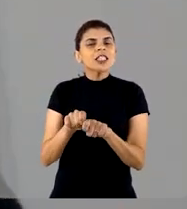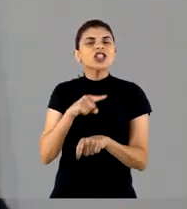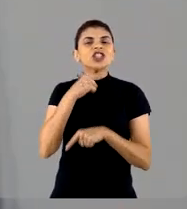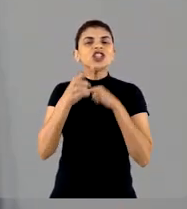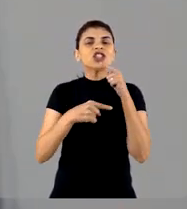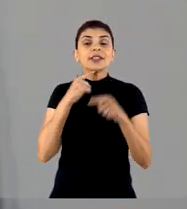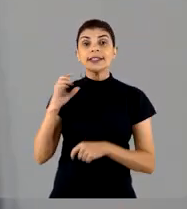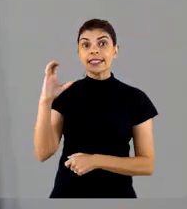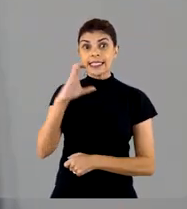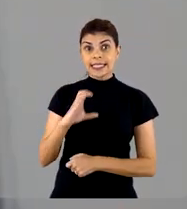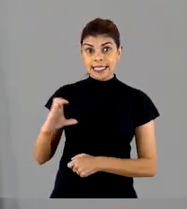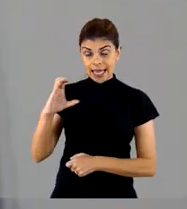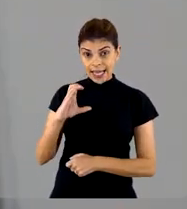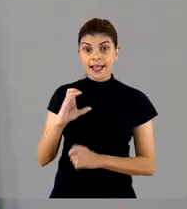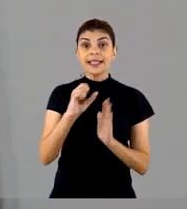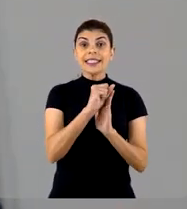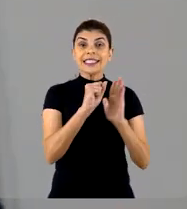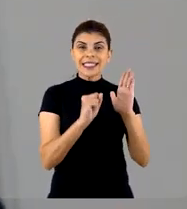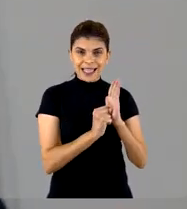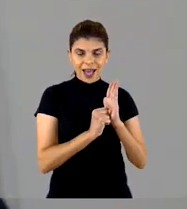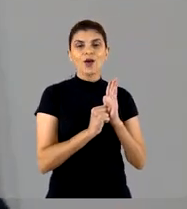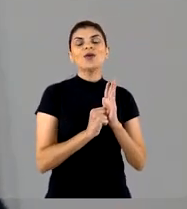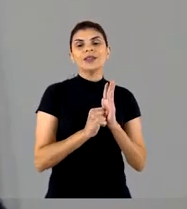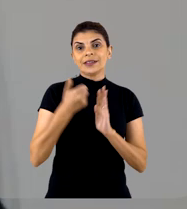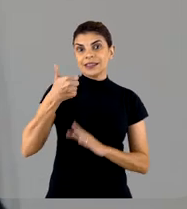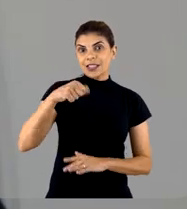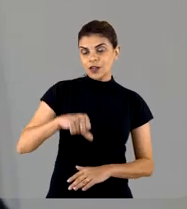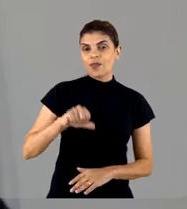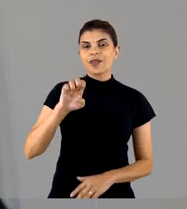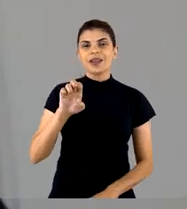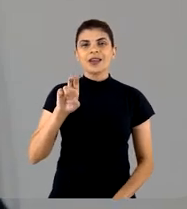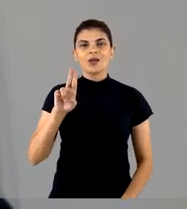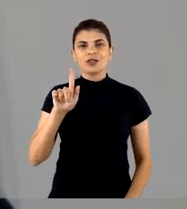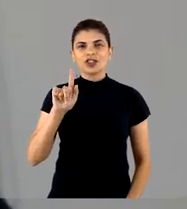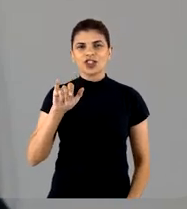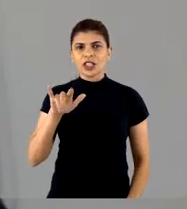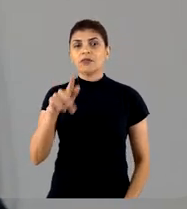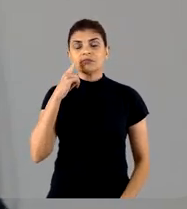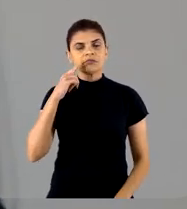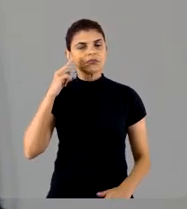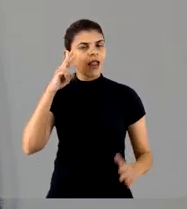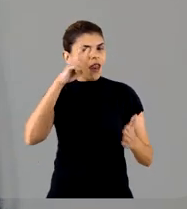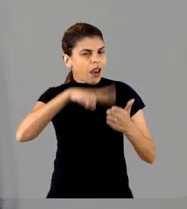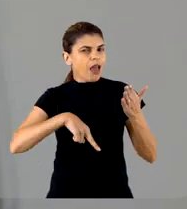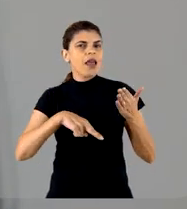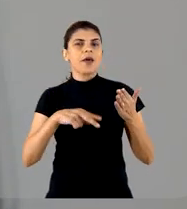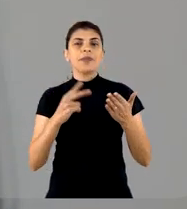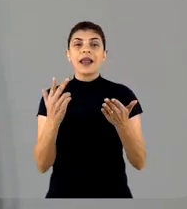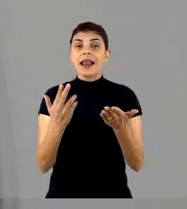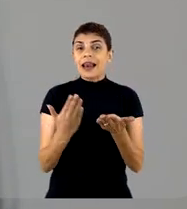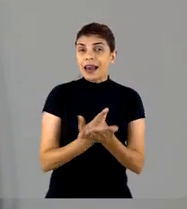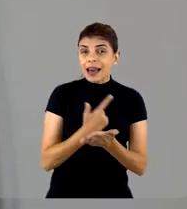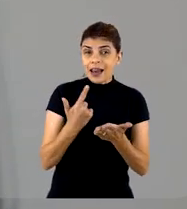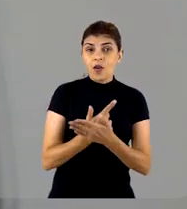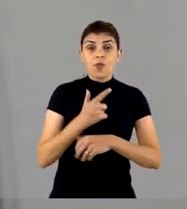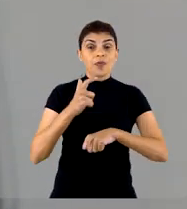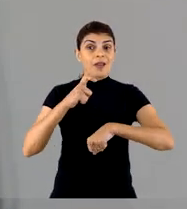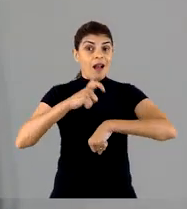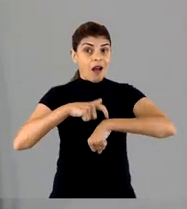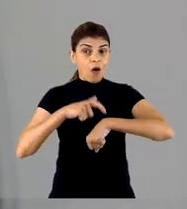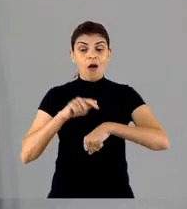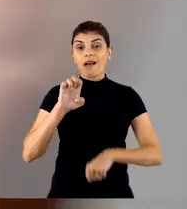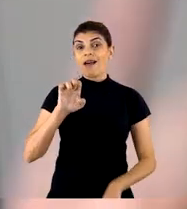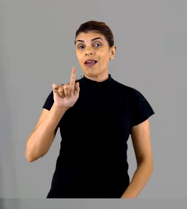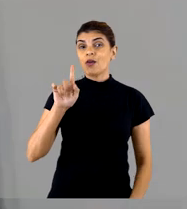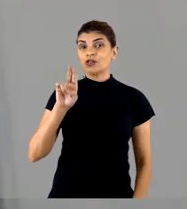da ciência que existia desde o século XIX, que era a eugenia. Né? Recomendo muito a vocês, né, se aprofundar nesse assunto, um livro chamado A Hora da Eugenia, da Nancy